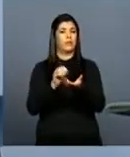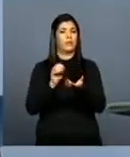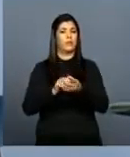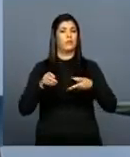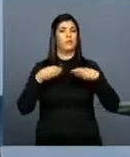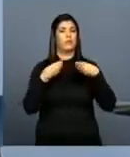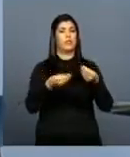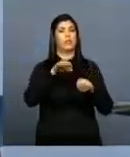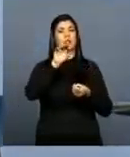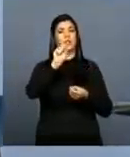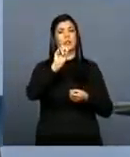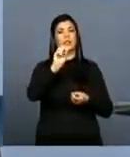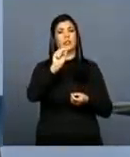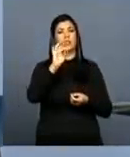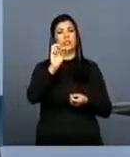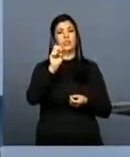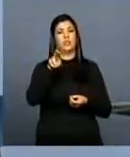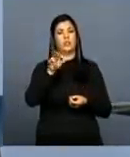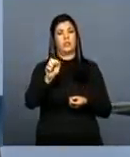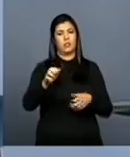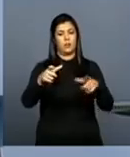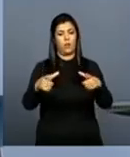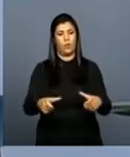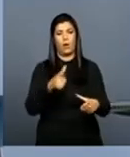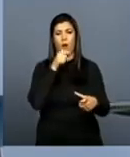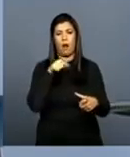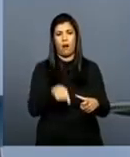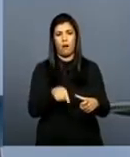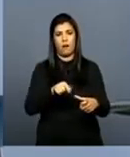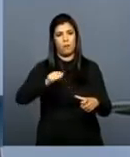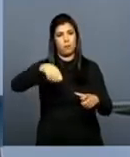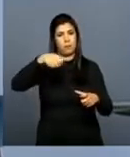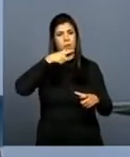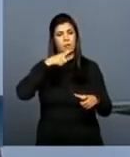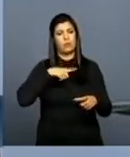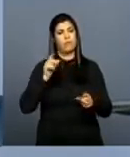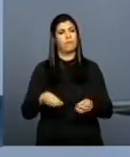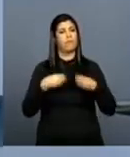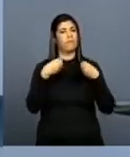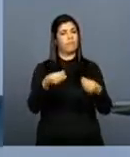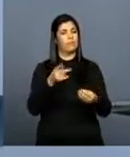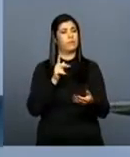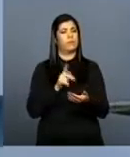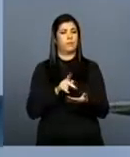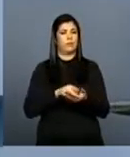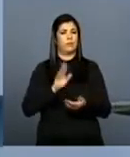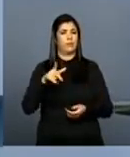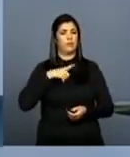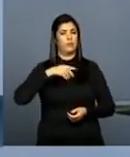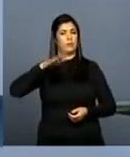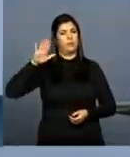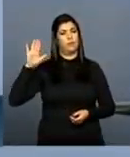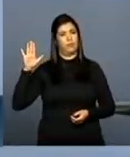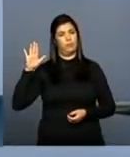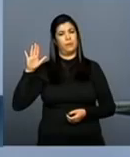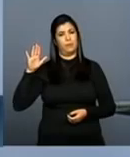gente ali monitorando cisterna por cisterna, vamos entregar mais do que a gente tinha se comprometido. E